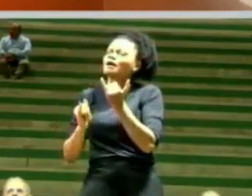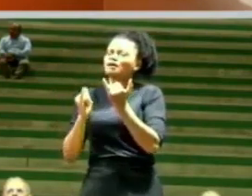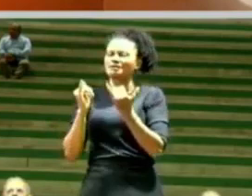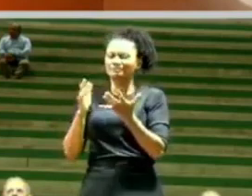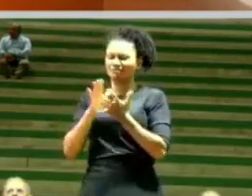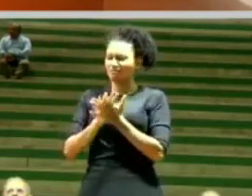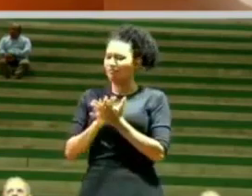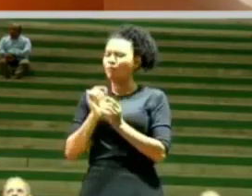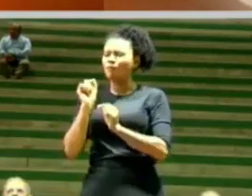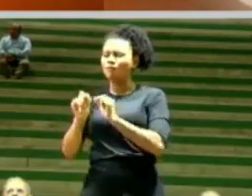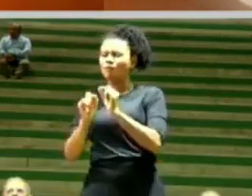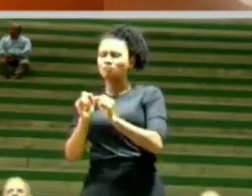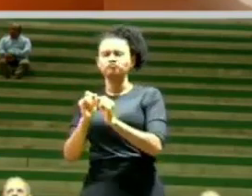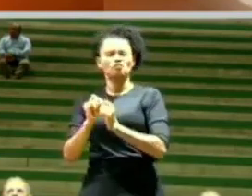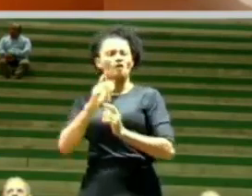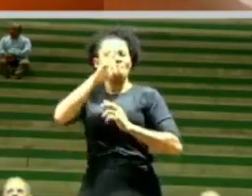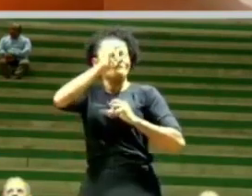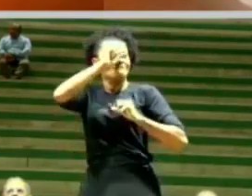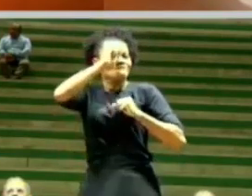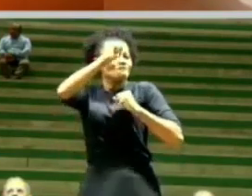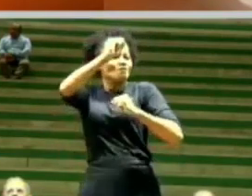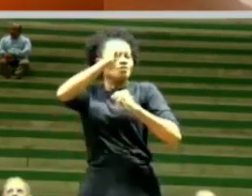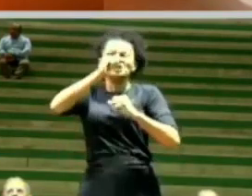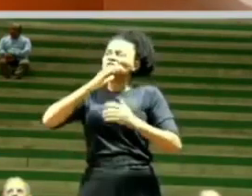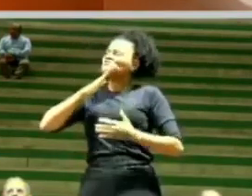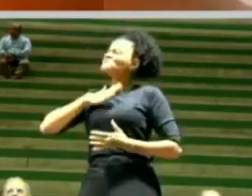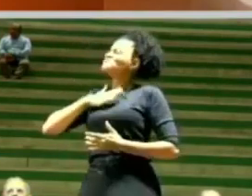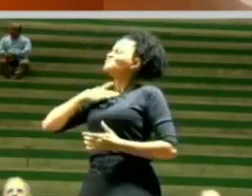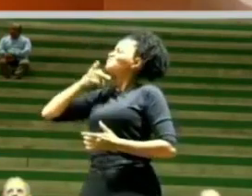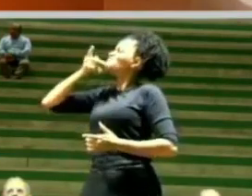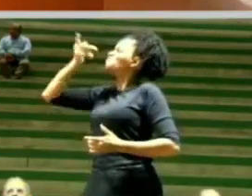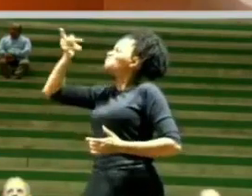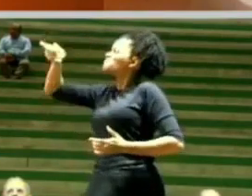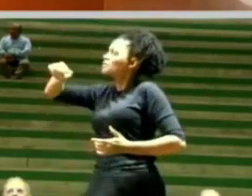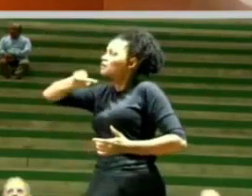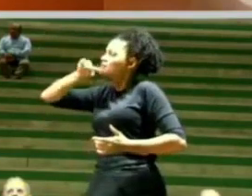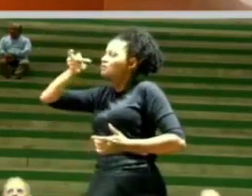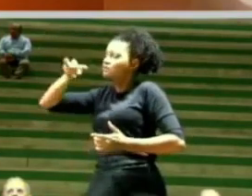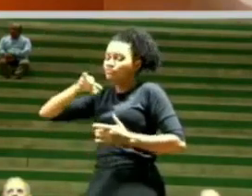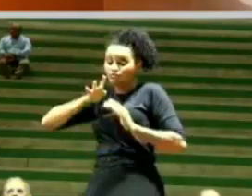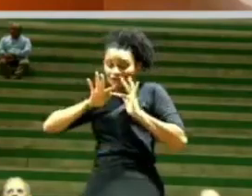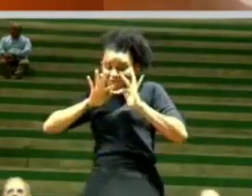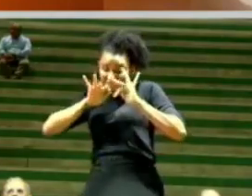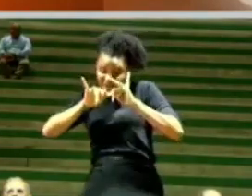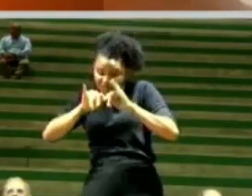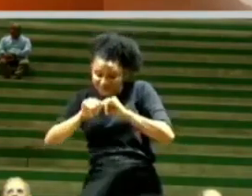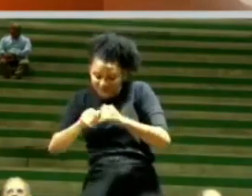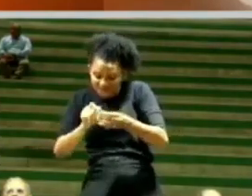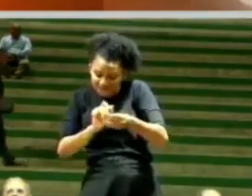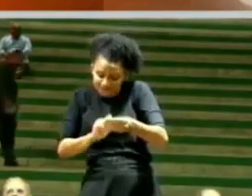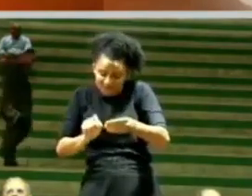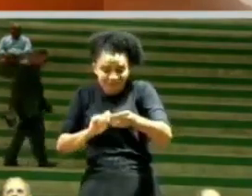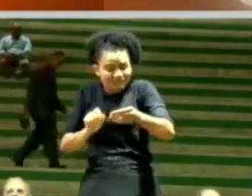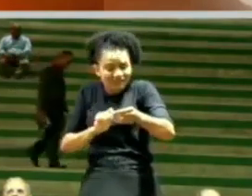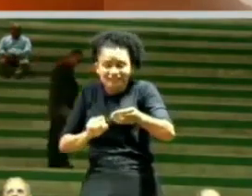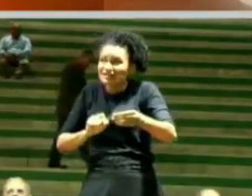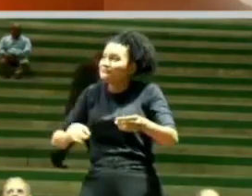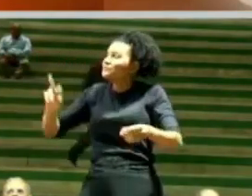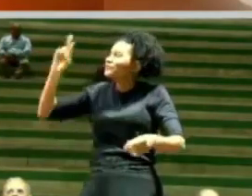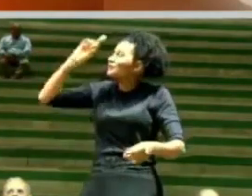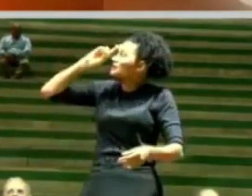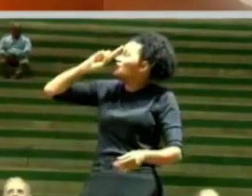monte espiritual. Ele mesmo fala, quando ele está encerrando o seu livro, que o